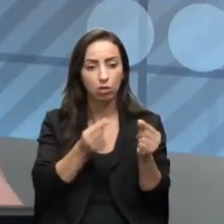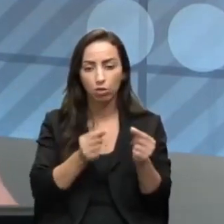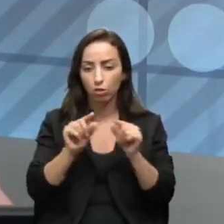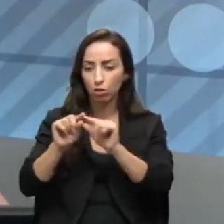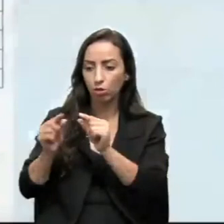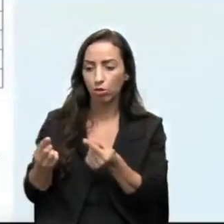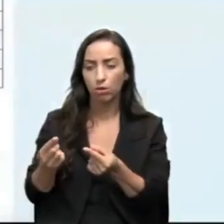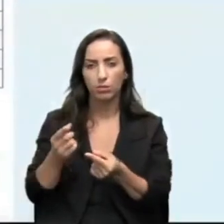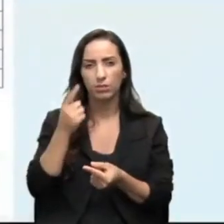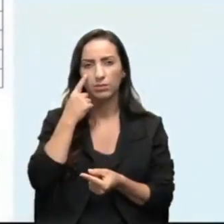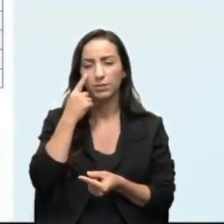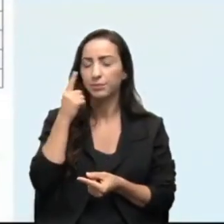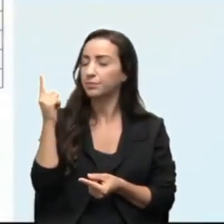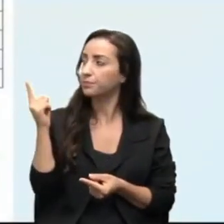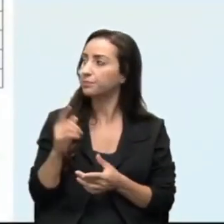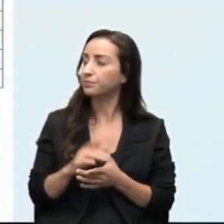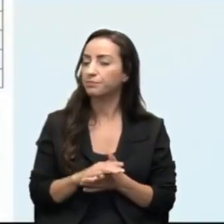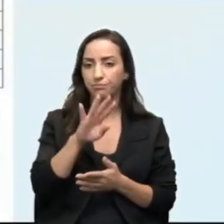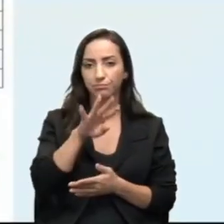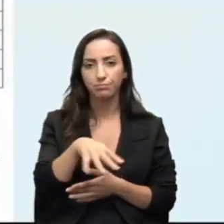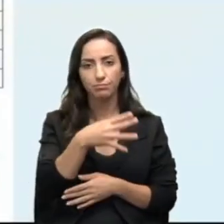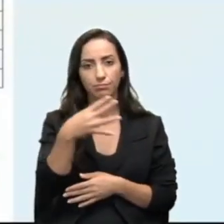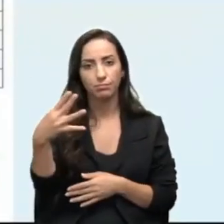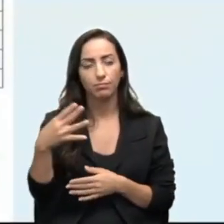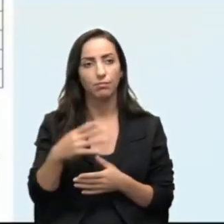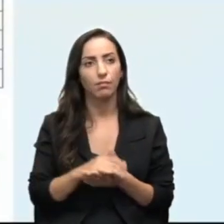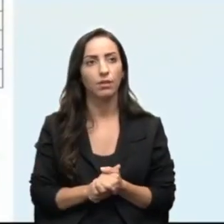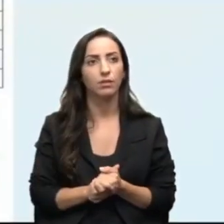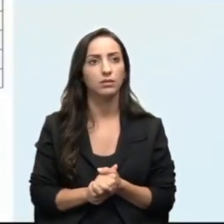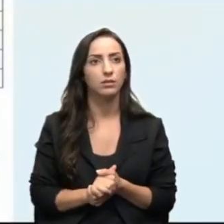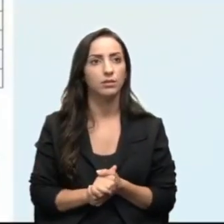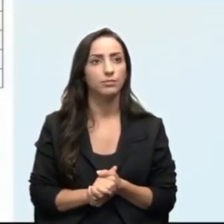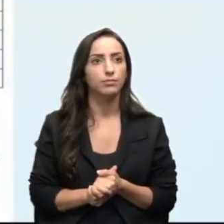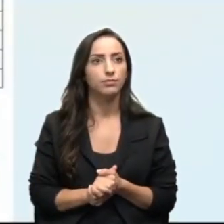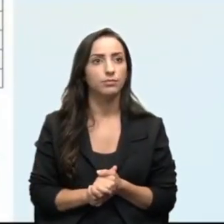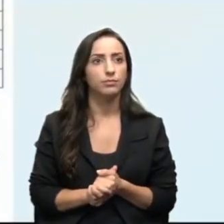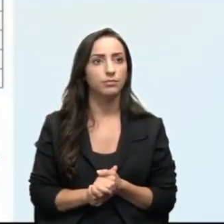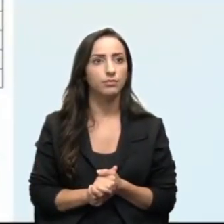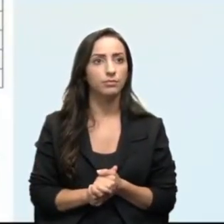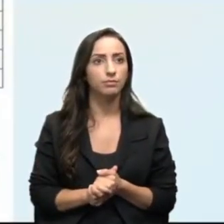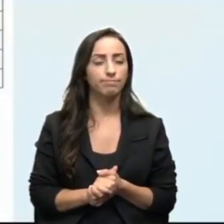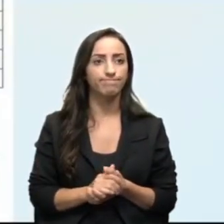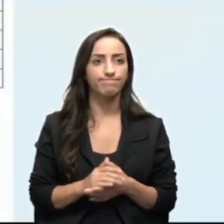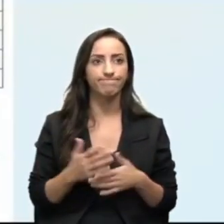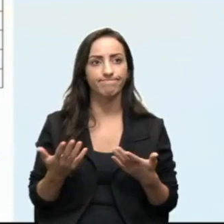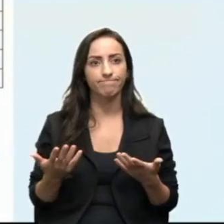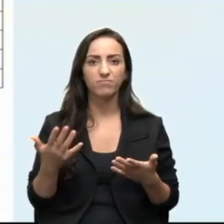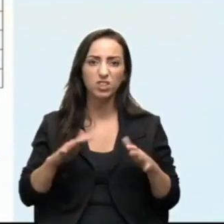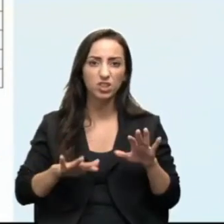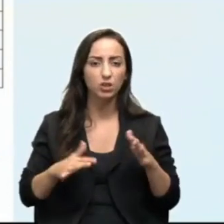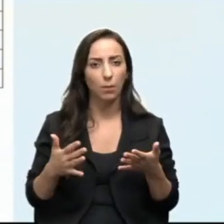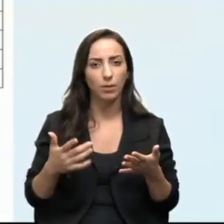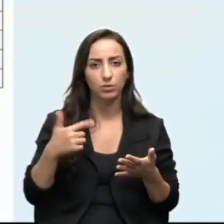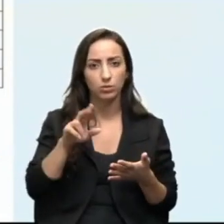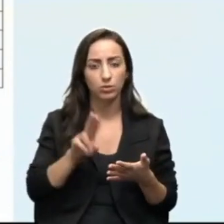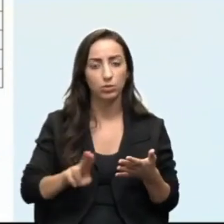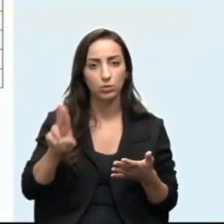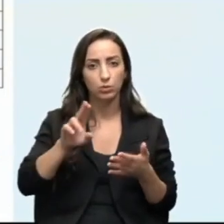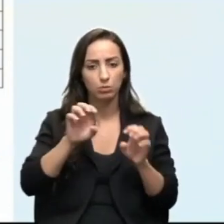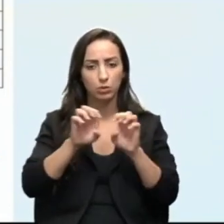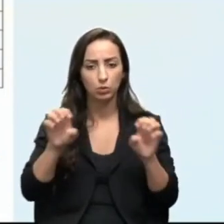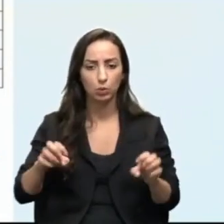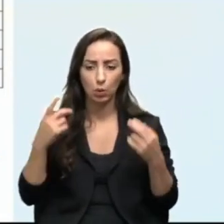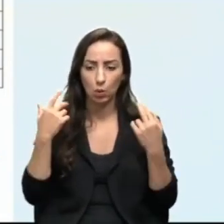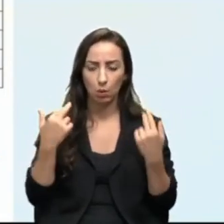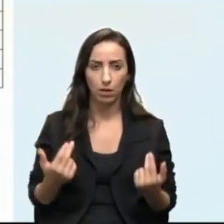Vamos olhar aqui pela nossa tabela, a gente vê que, geralmente, como eu falei para vocês, a gente utiliza isso para estruturas